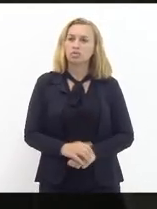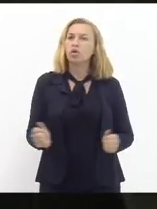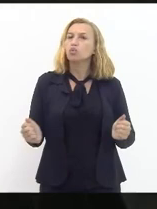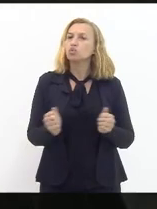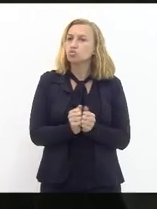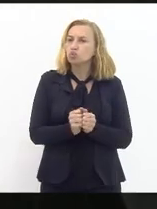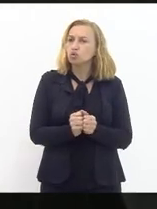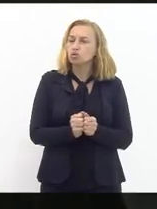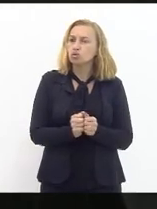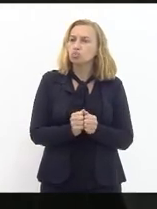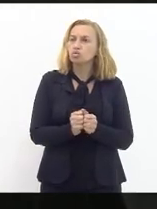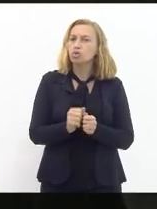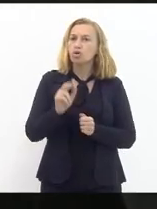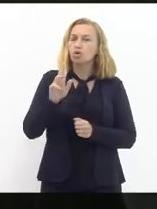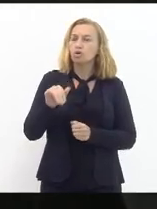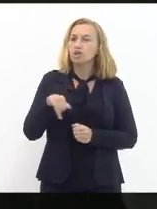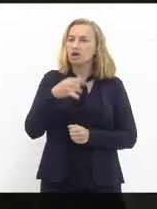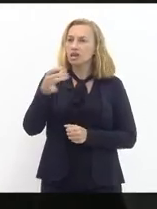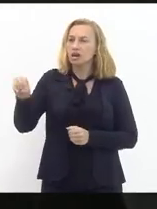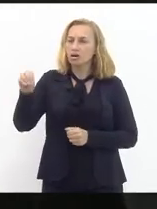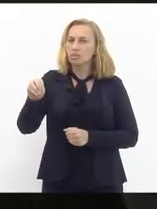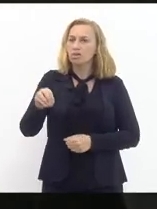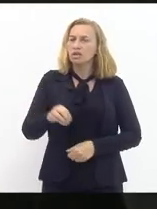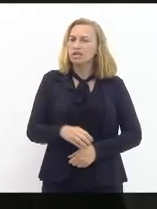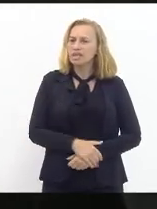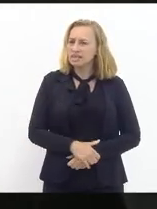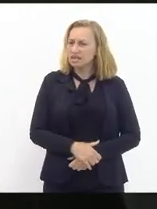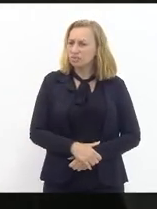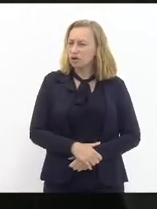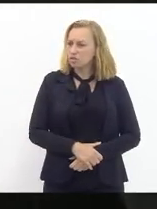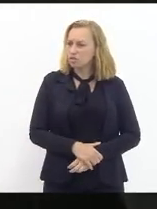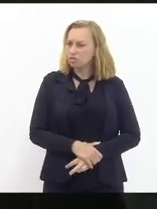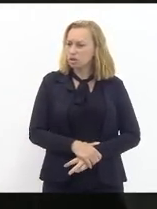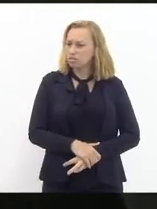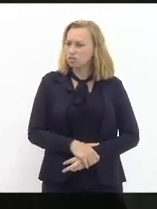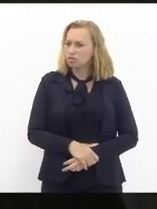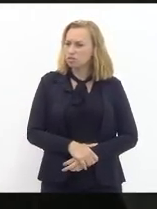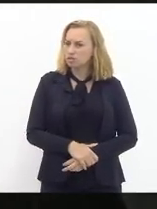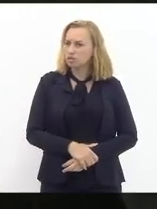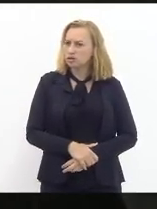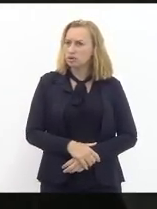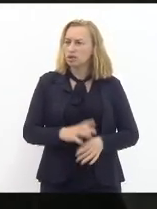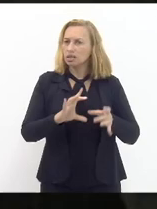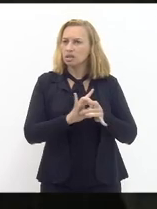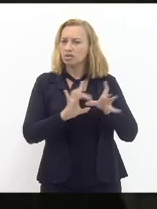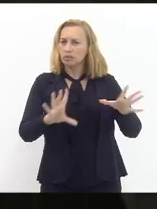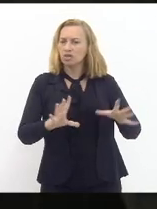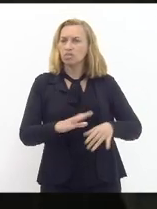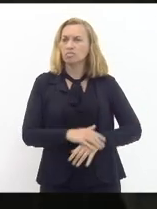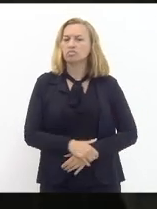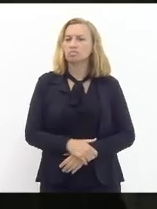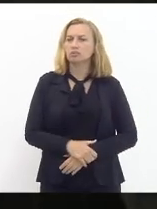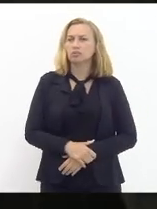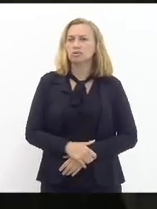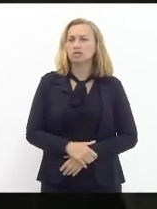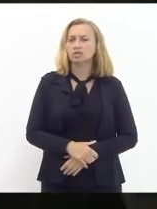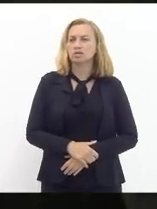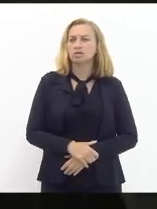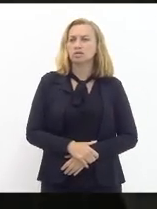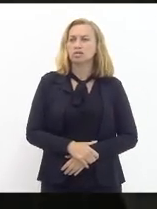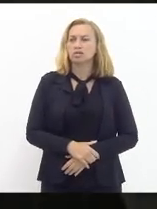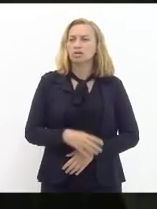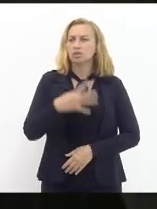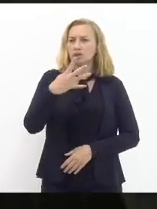junto com a União, mas agora o governo do Estado, autorizou a instalação de 4